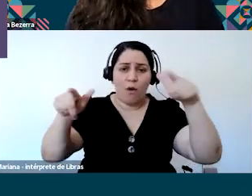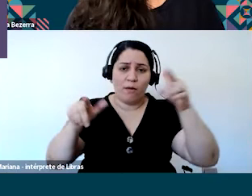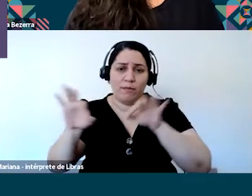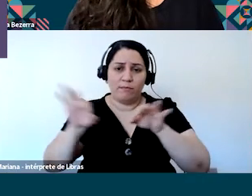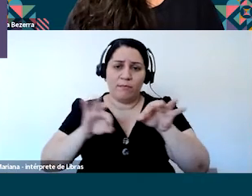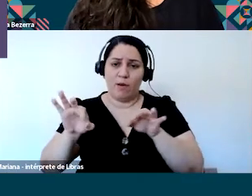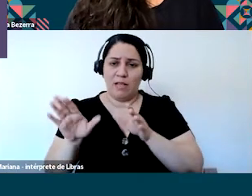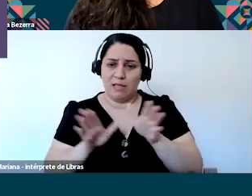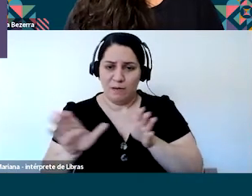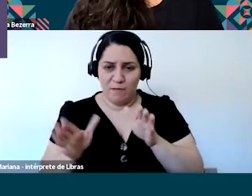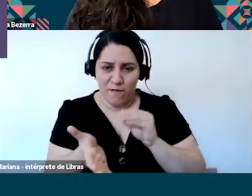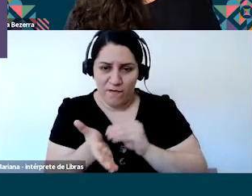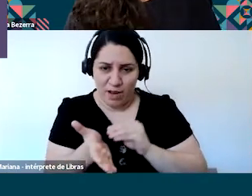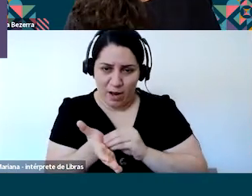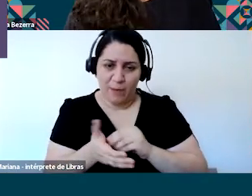terceiros.